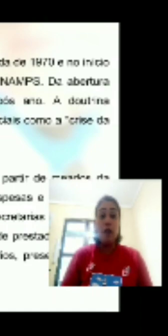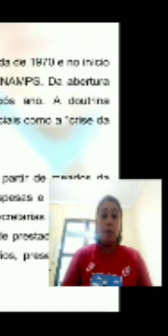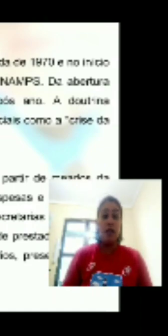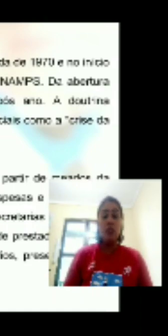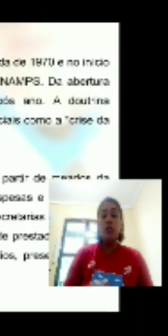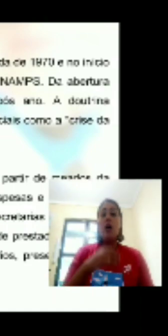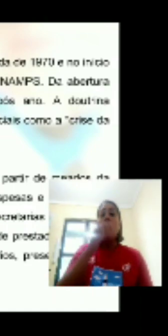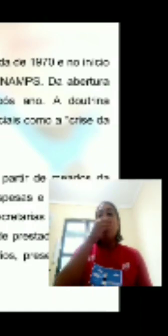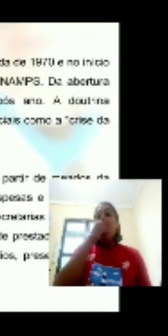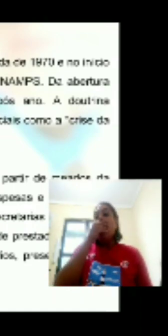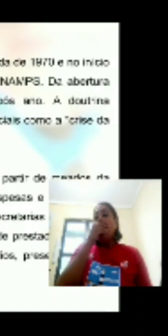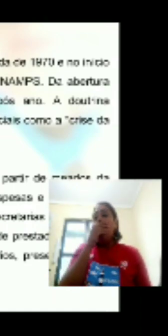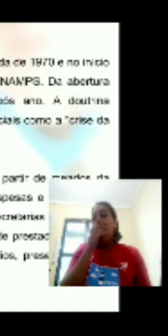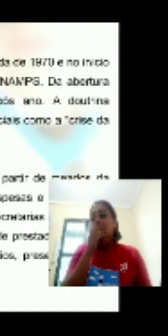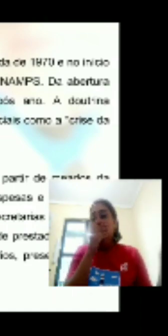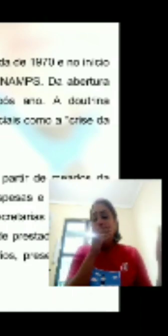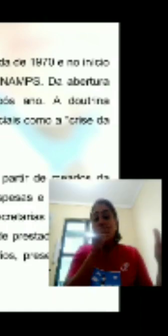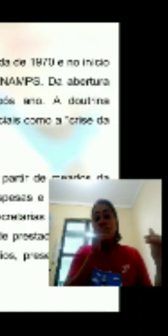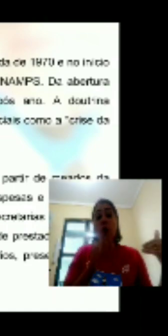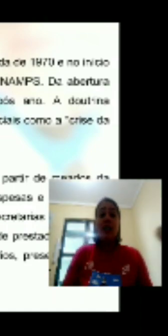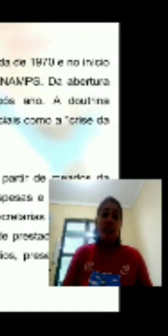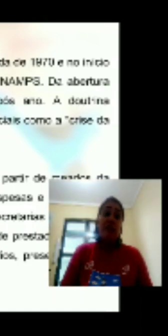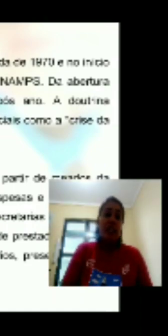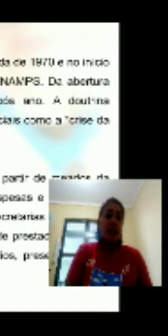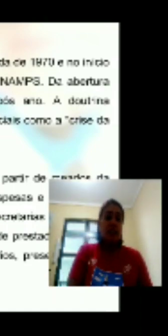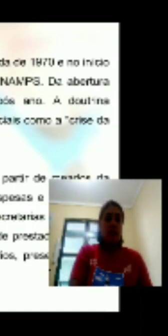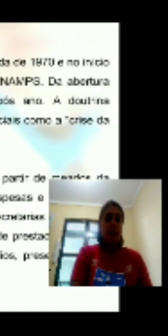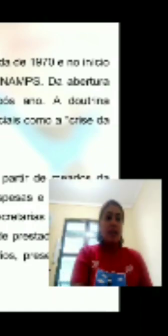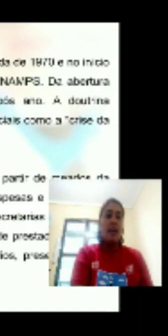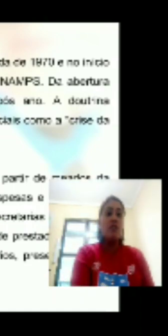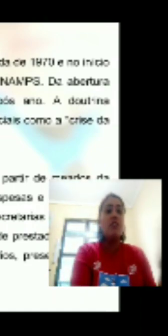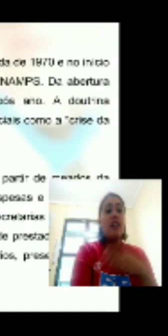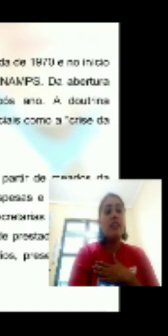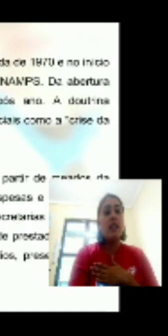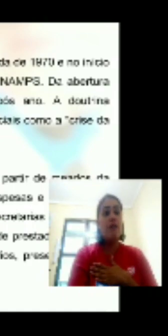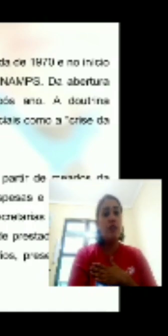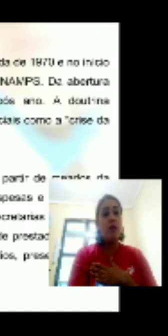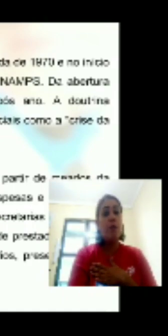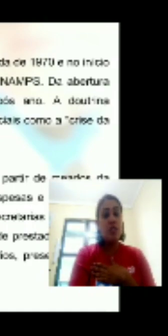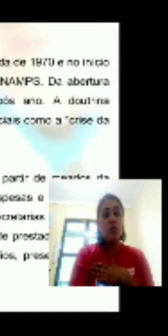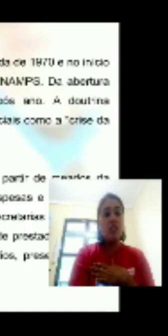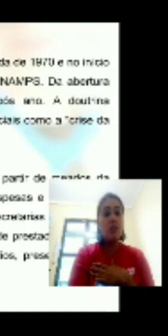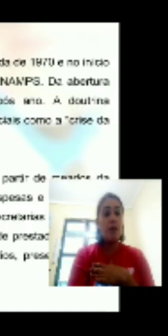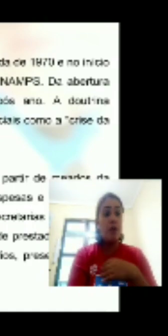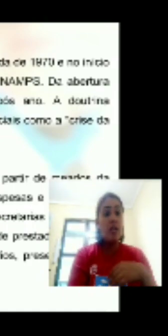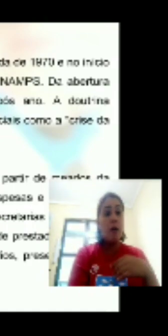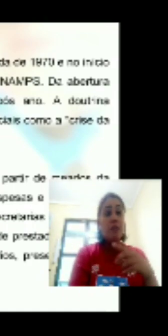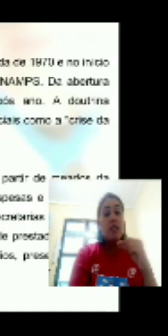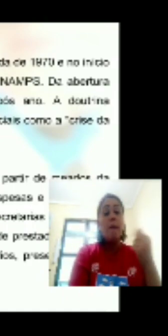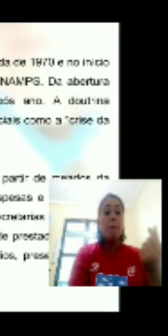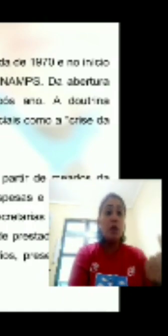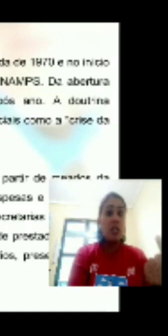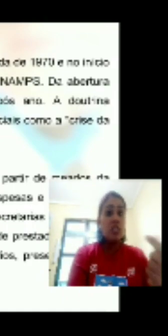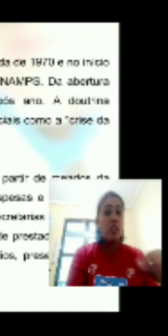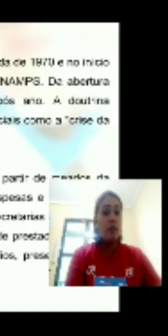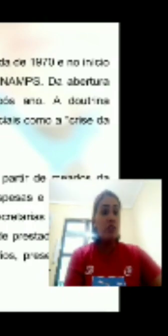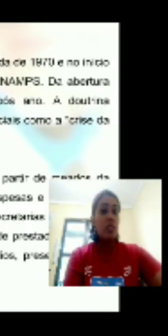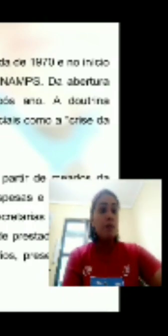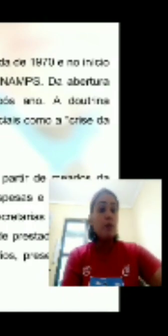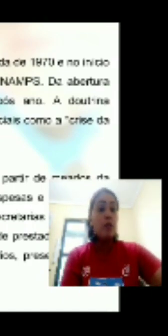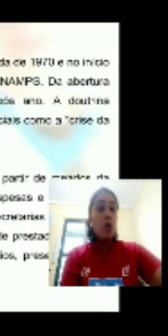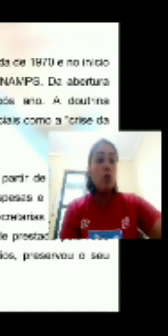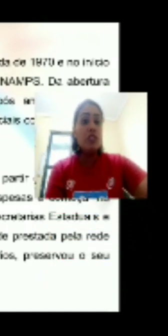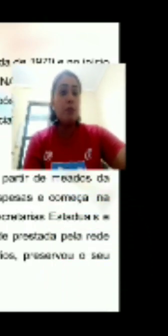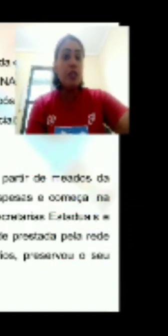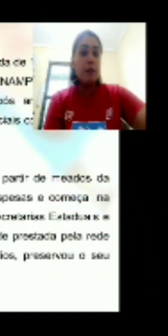trabalhadores informais ou até ficarem desempregados, e aí deu prejuízo para o INAMPS, porque deixaram